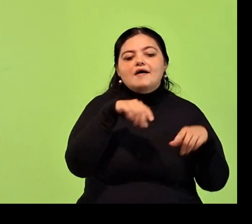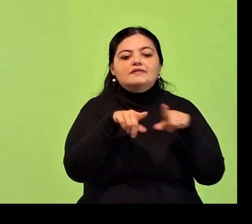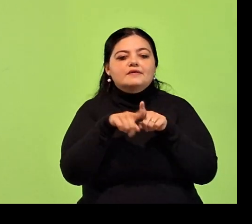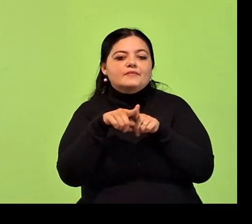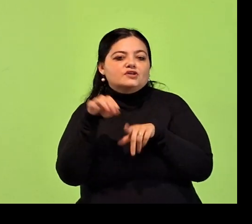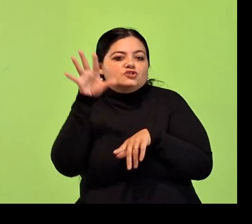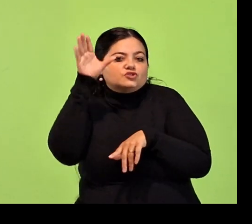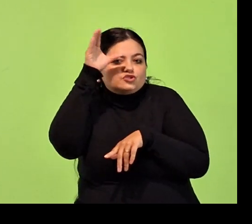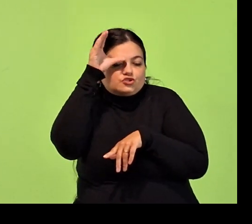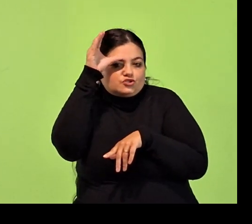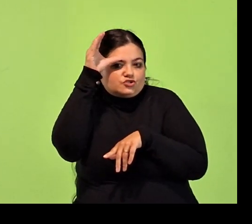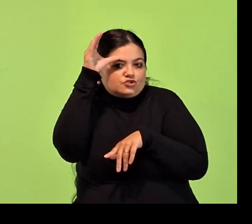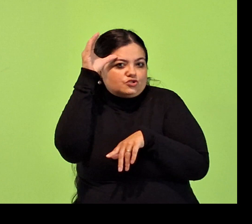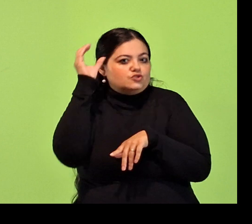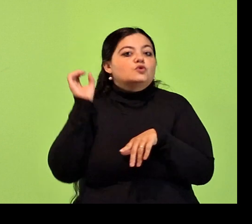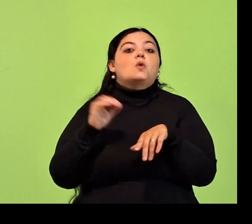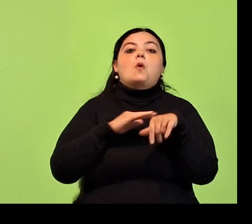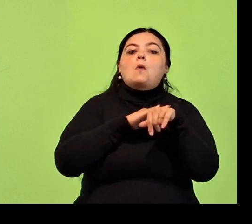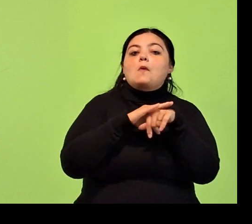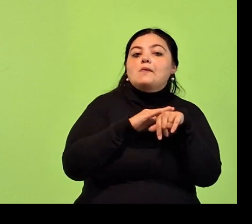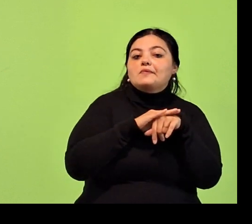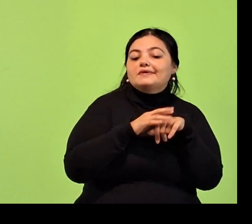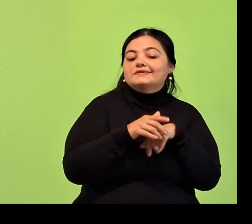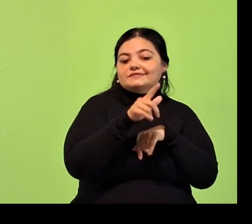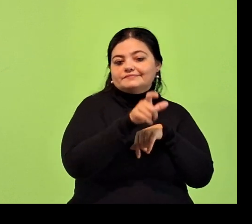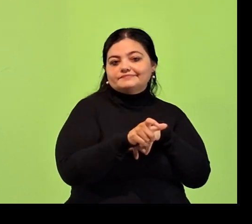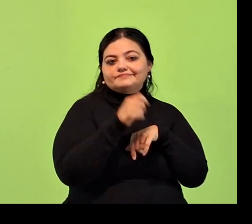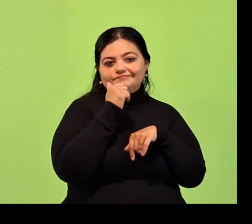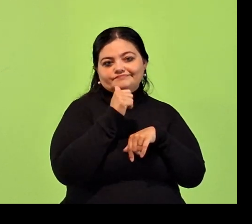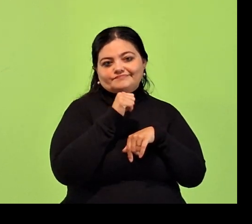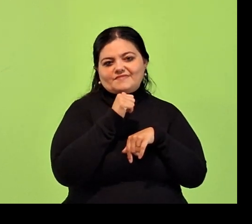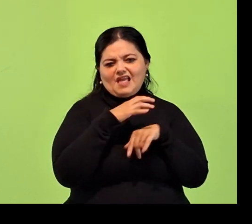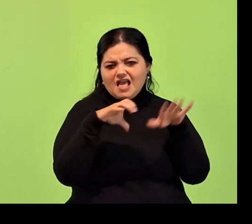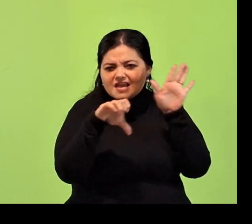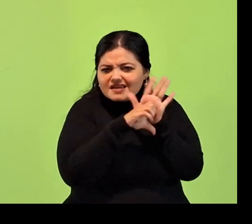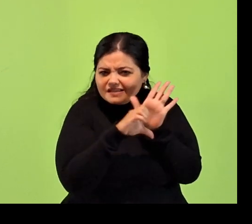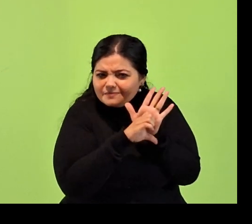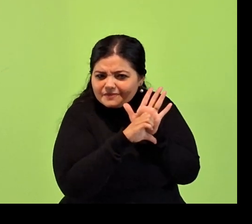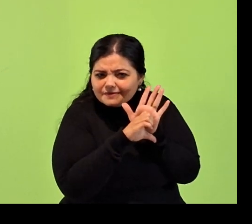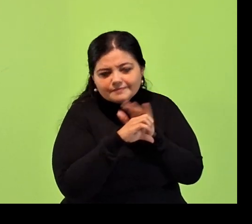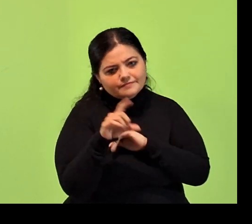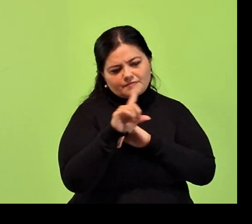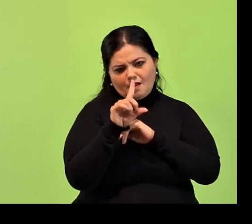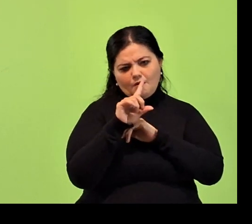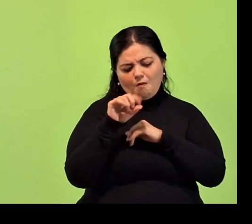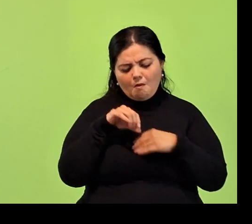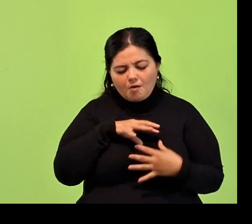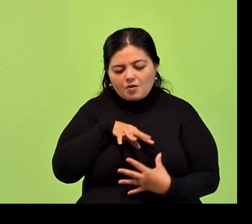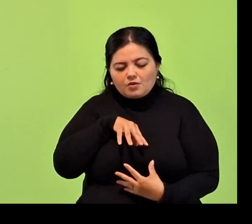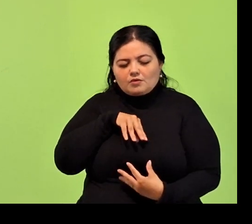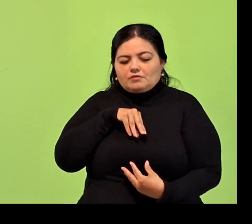estrelas conversavam com ela. Isso não é crime. Mediunidade não é crime.